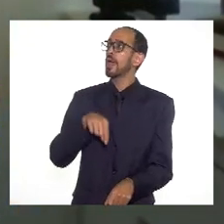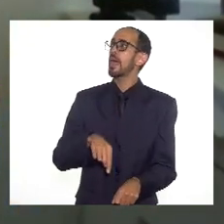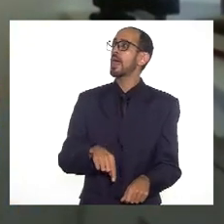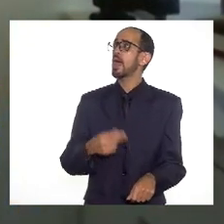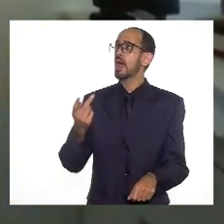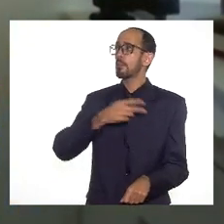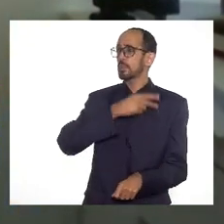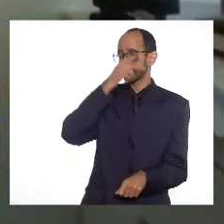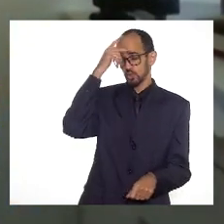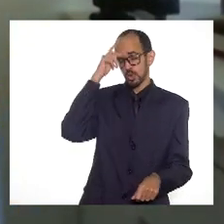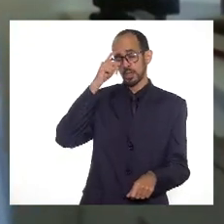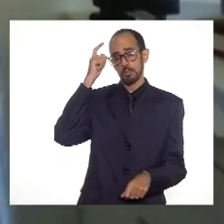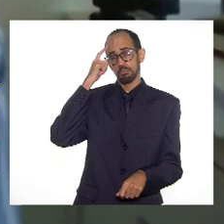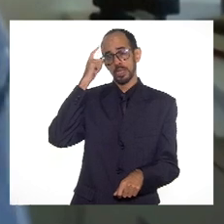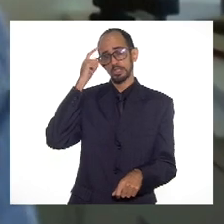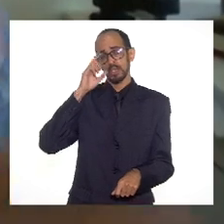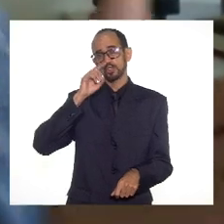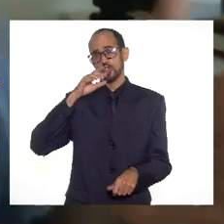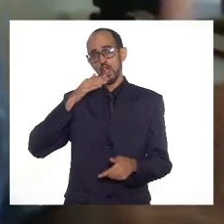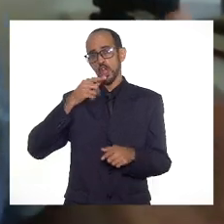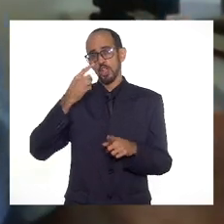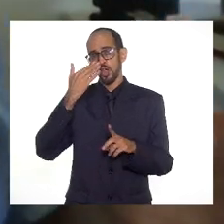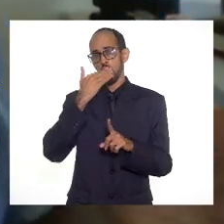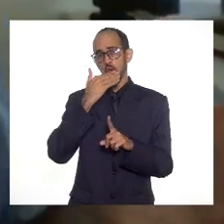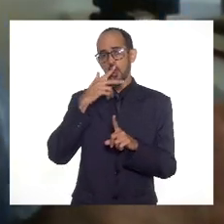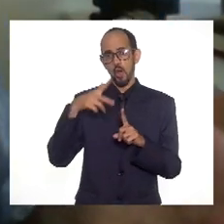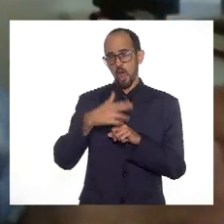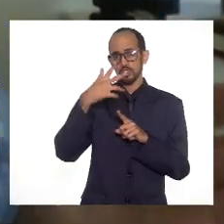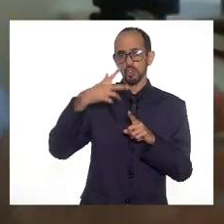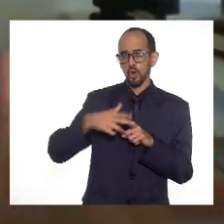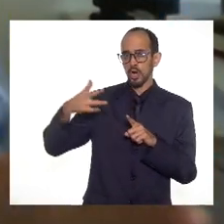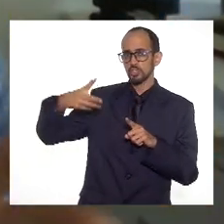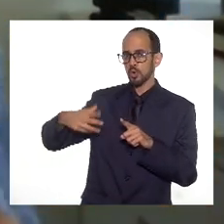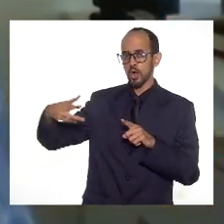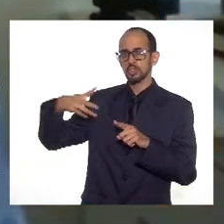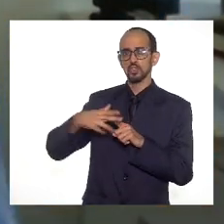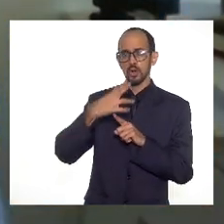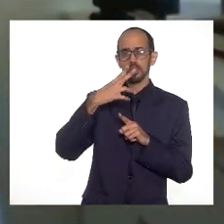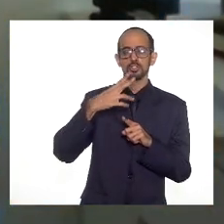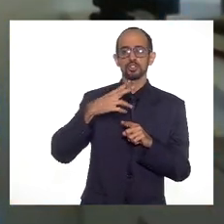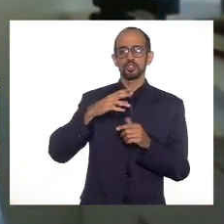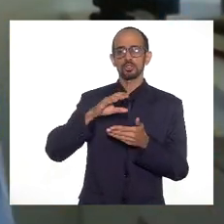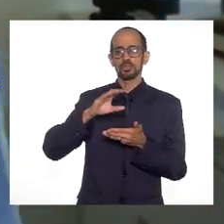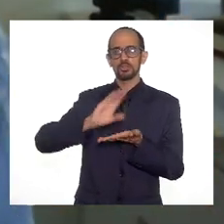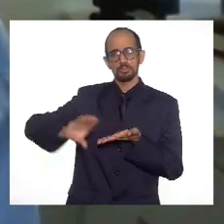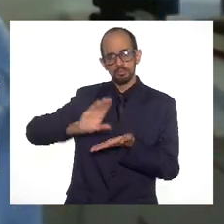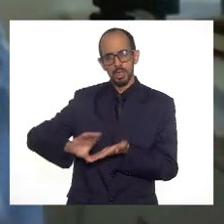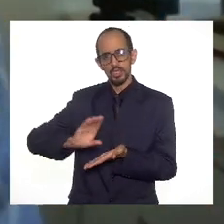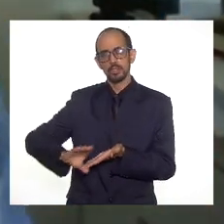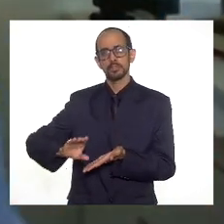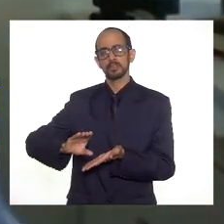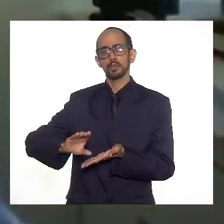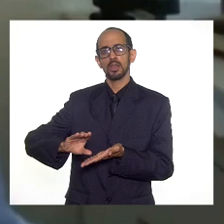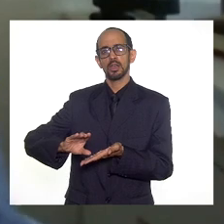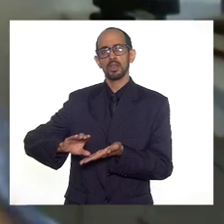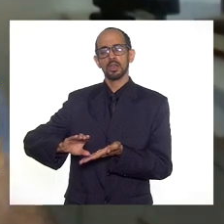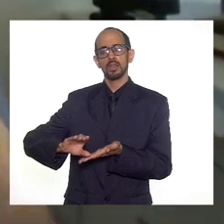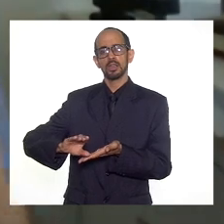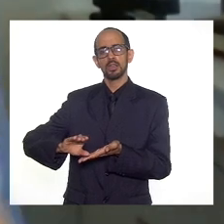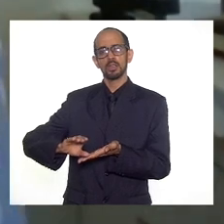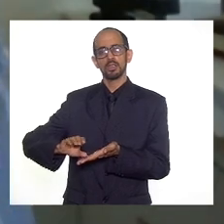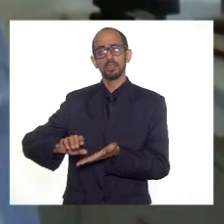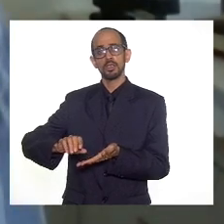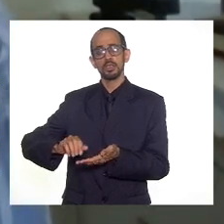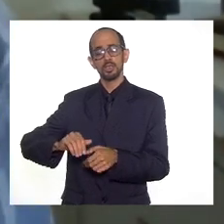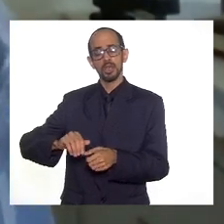em cortar despesa e aumentar receita para